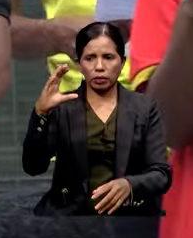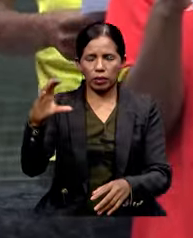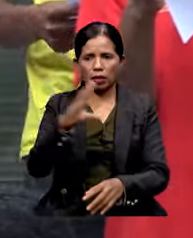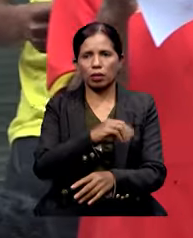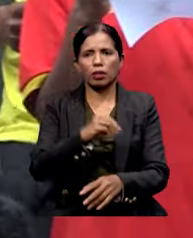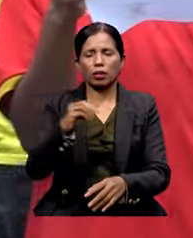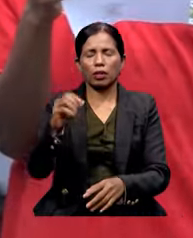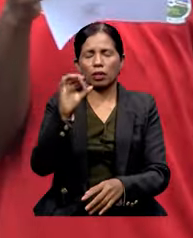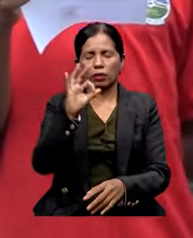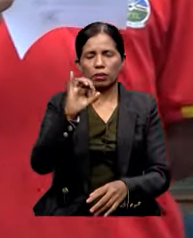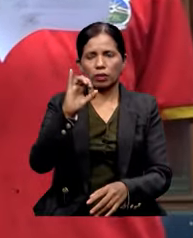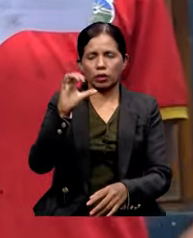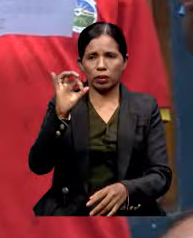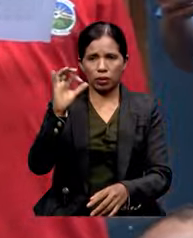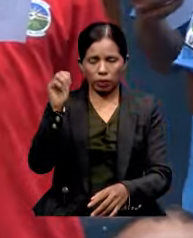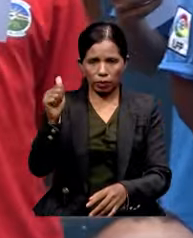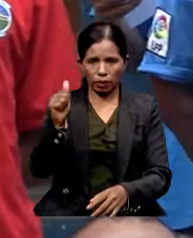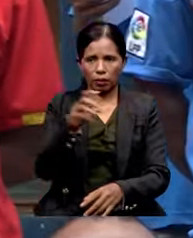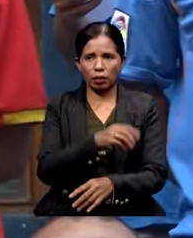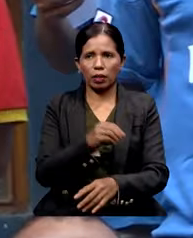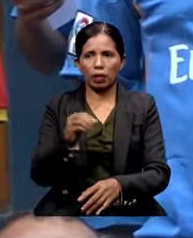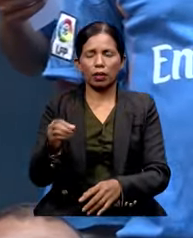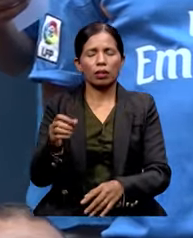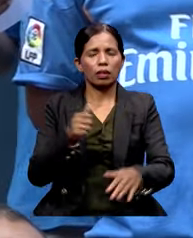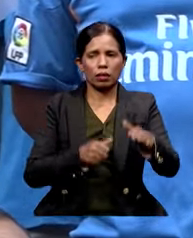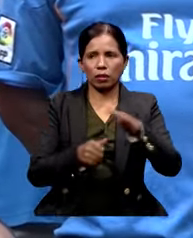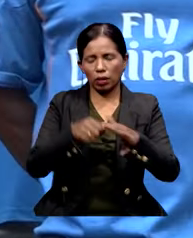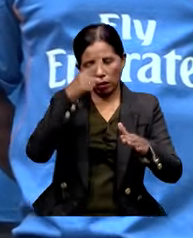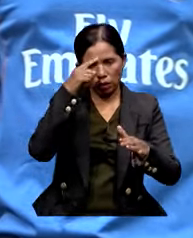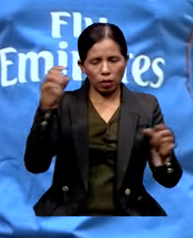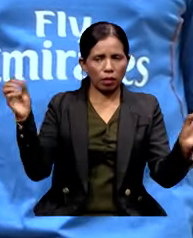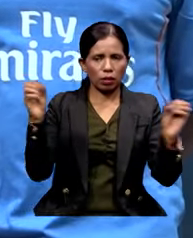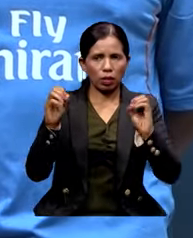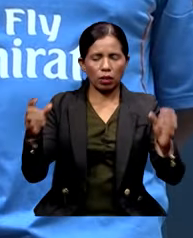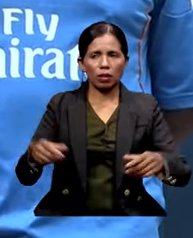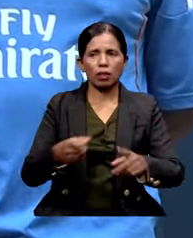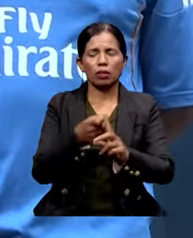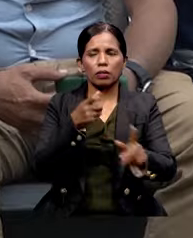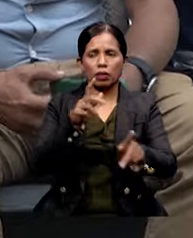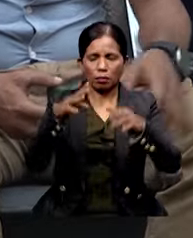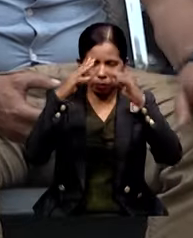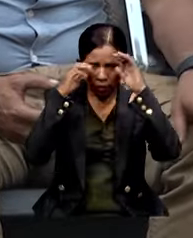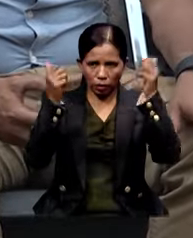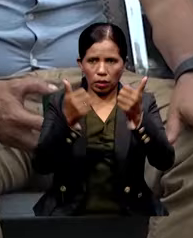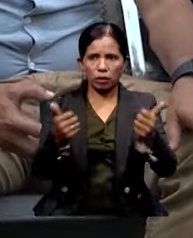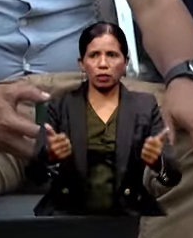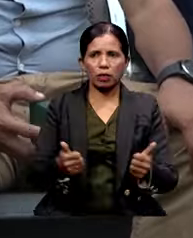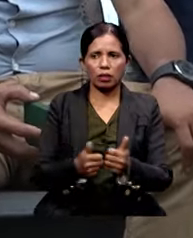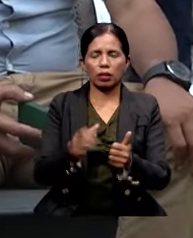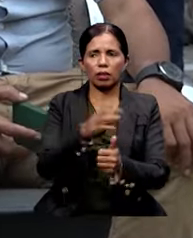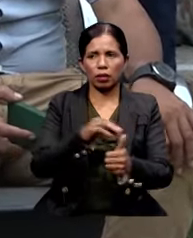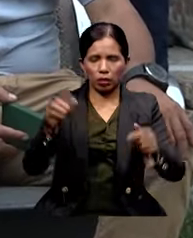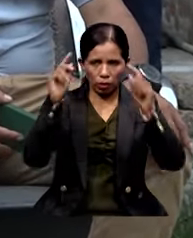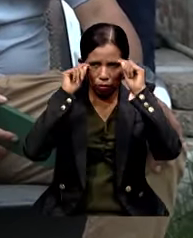Federation International Football Association FIFA ne ilegal tambah lai ha autorizasaun husi atual presidente asosiasaun arbitragem